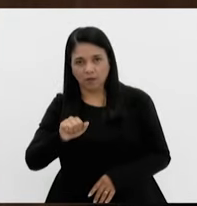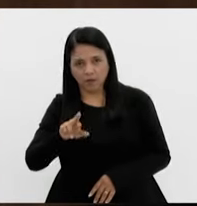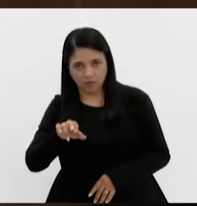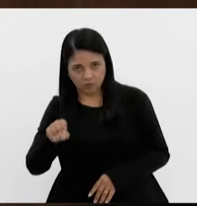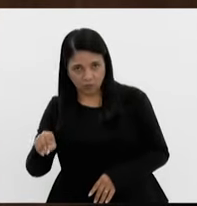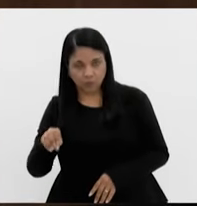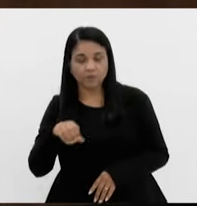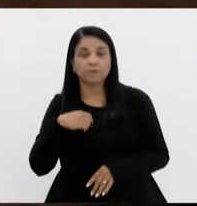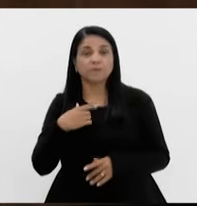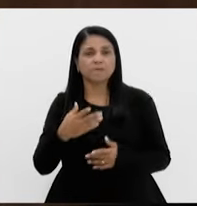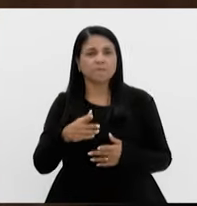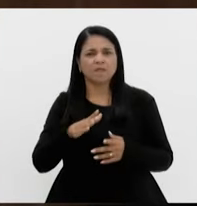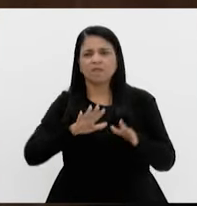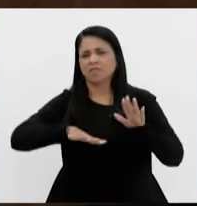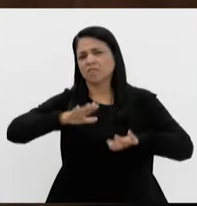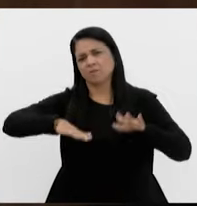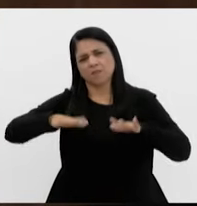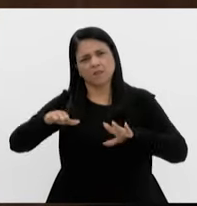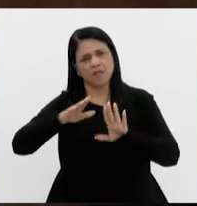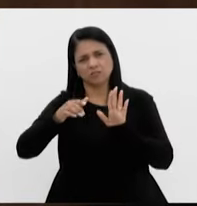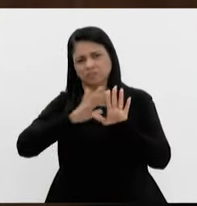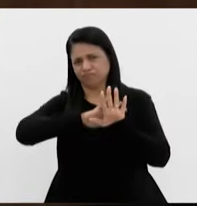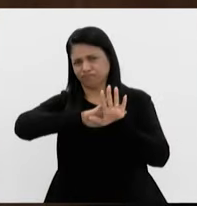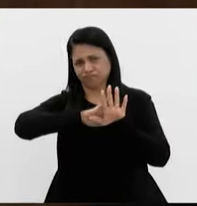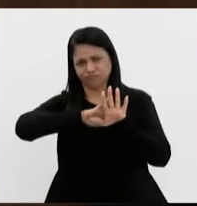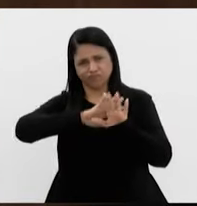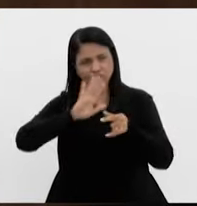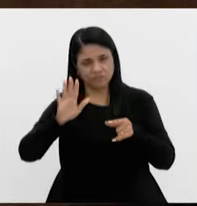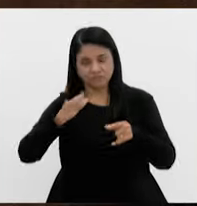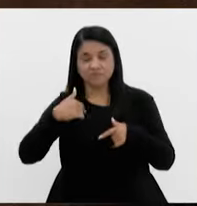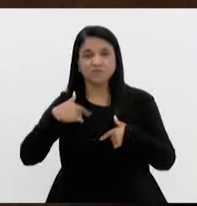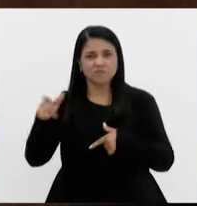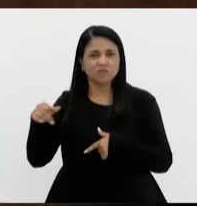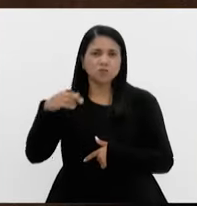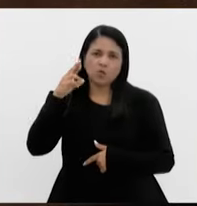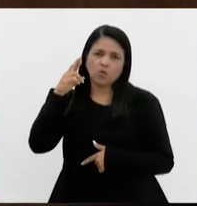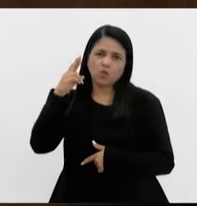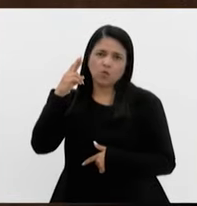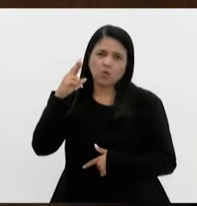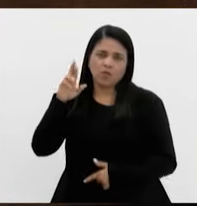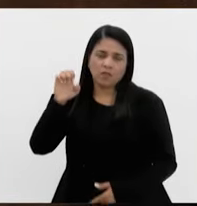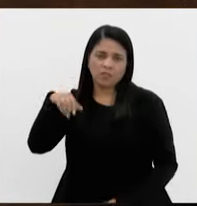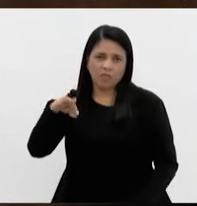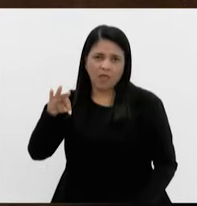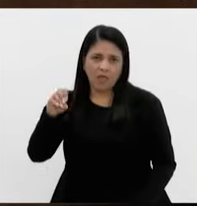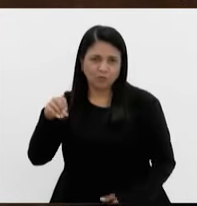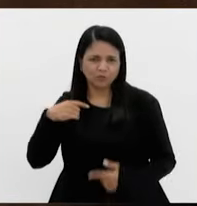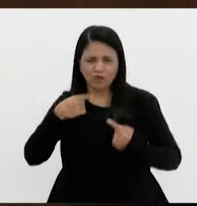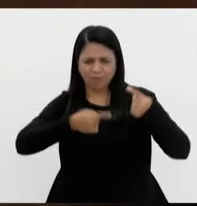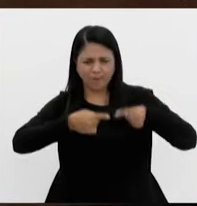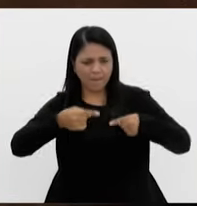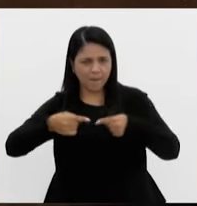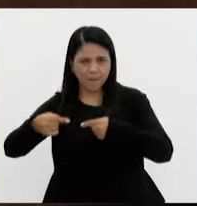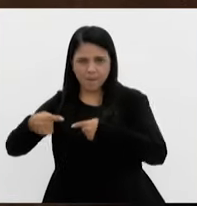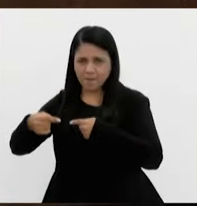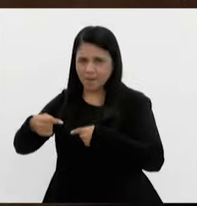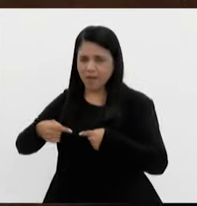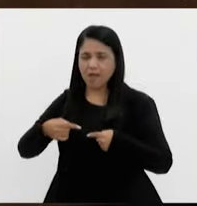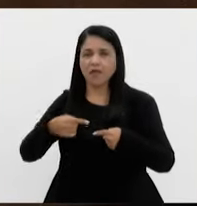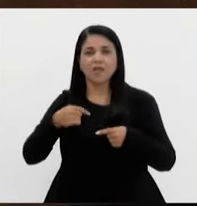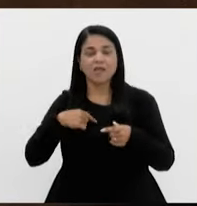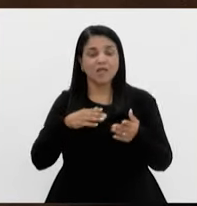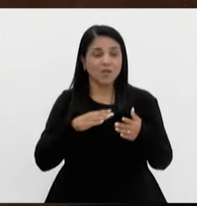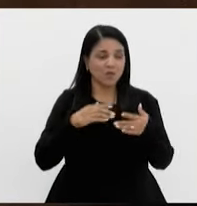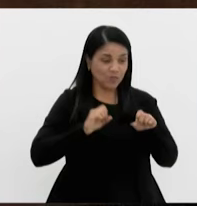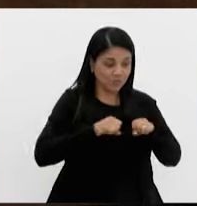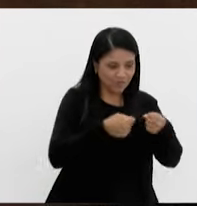ideológica do deputado que apresentou o Deputado Renato Machado nós tivemos diversas discussões debates calorosos aqui dentro eu defendo uma linha Ele